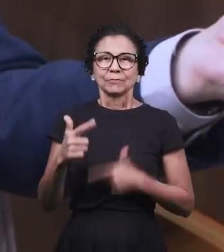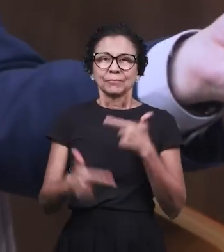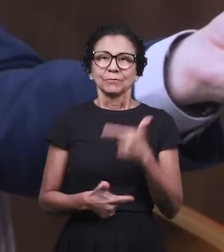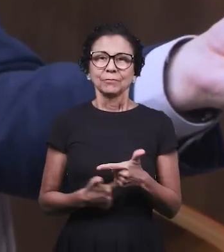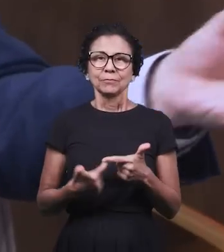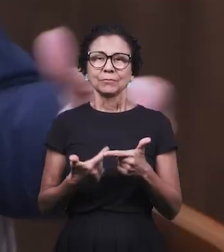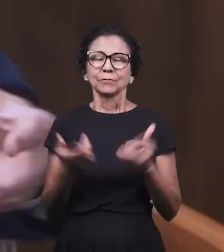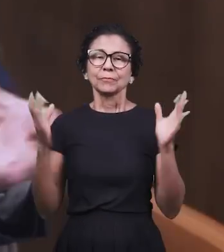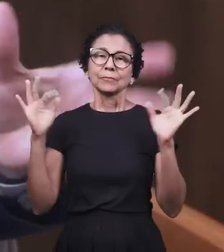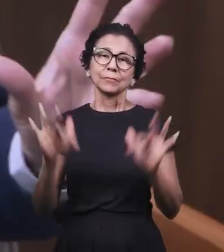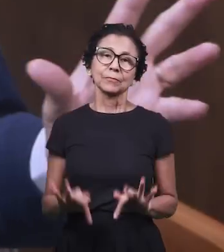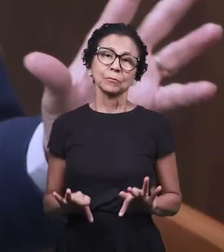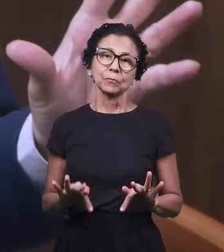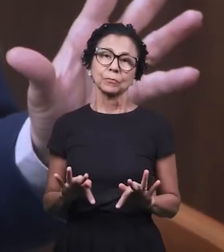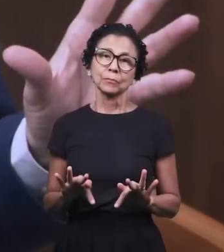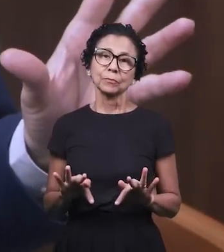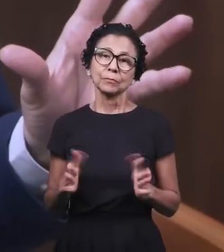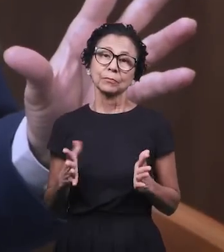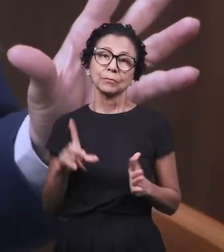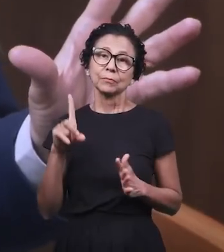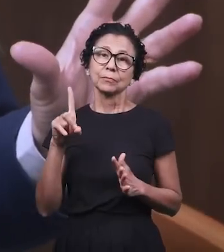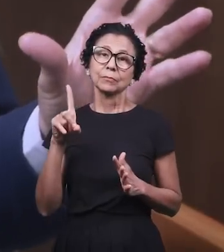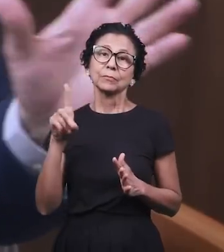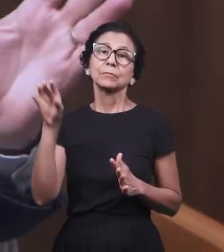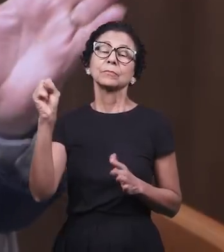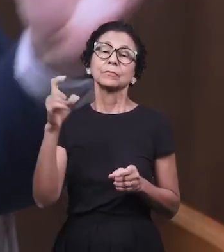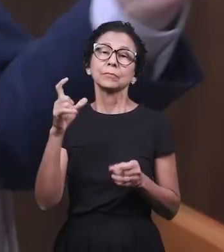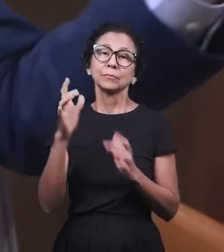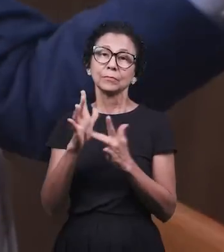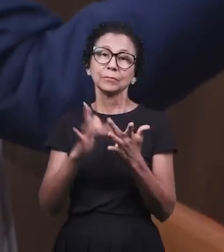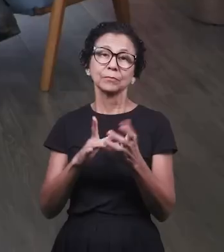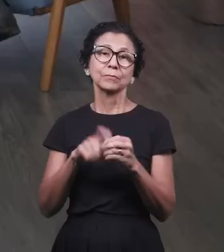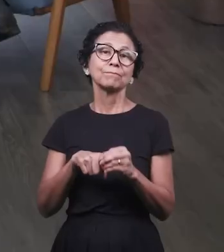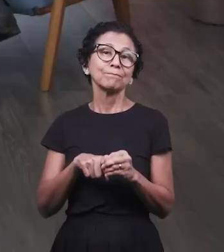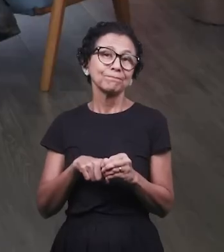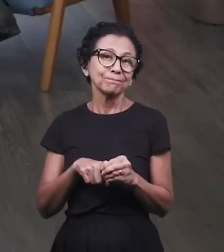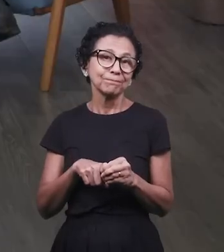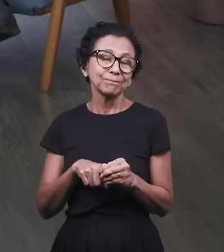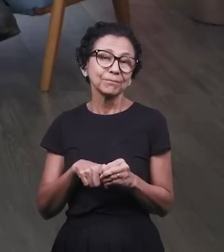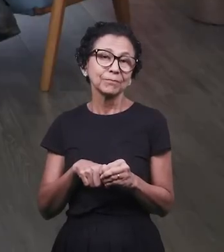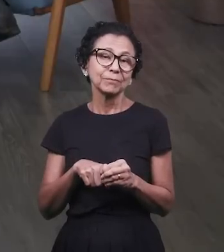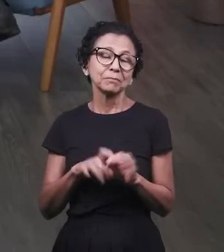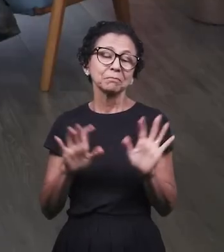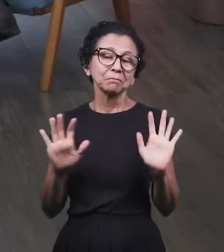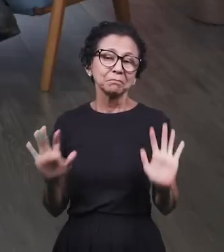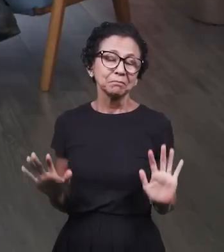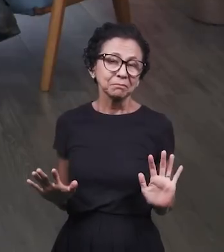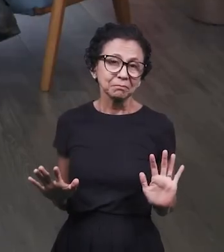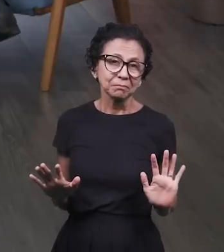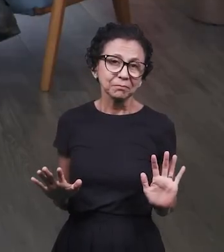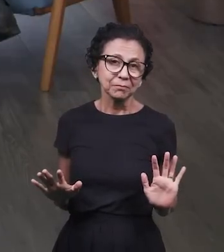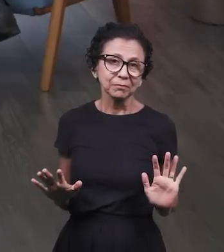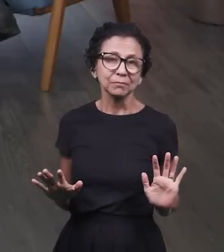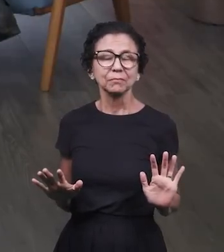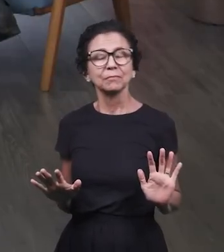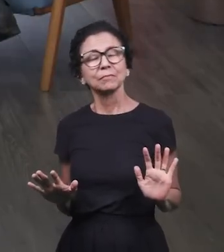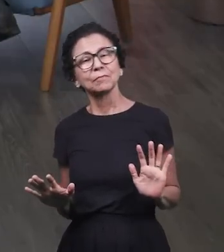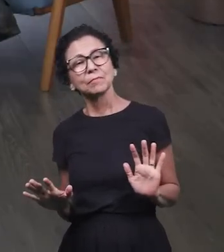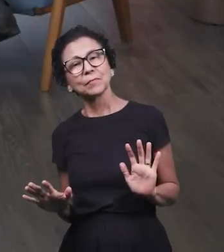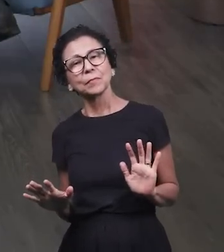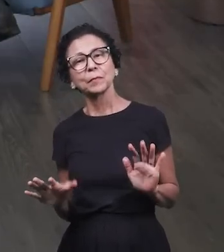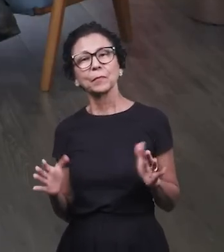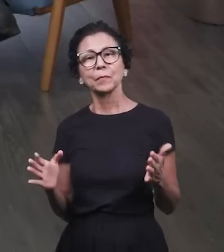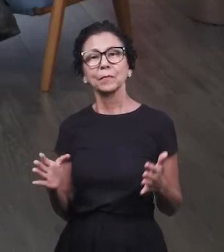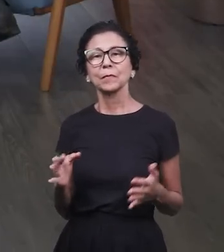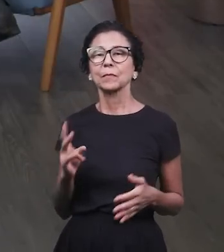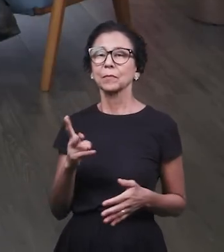Jesus voltar. Ele foi chamado pela morte. Isso. Então, enquanto isto não acontecer, um fato ou outro,